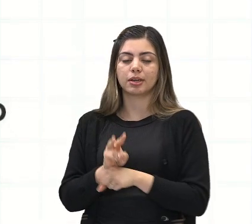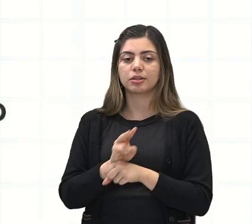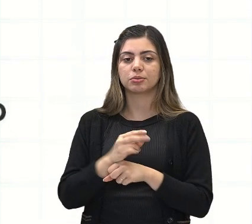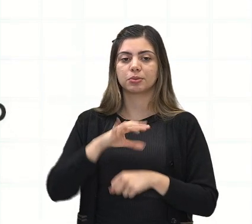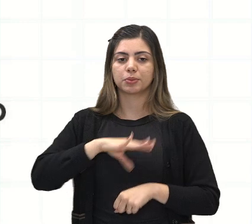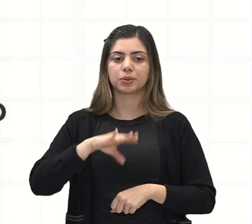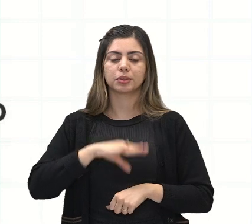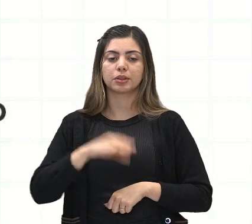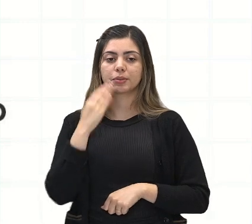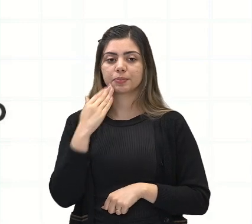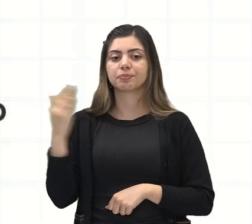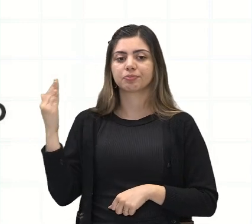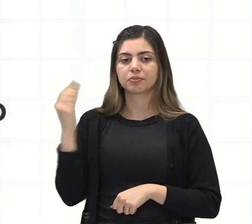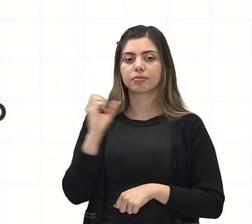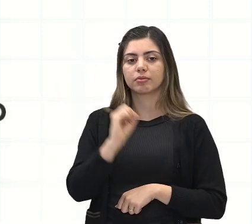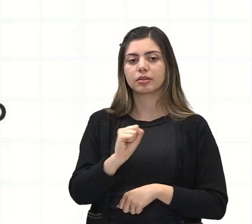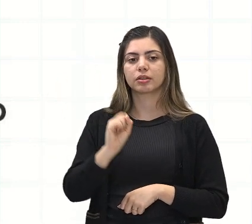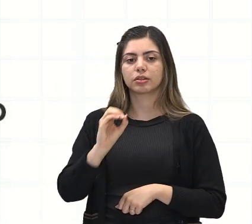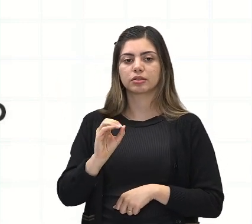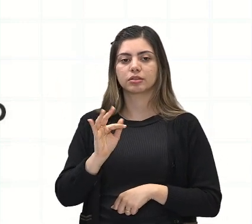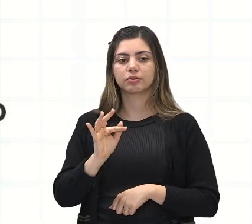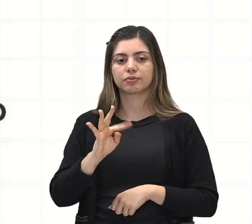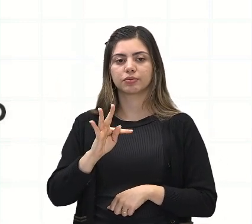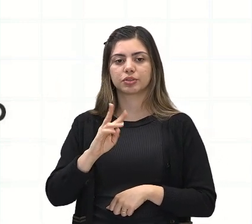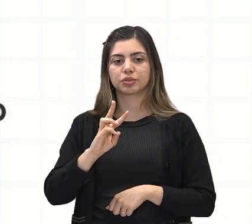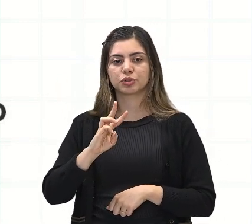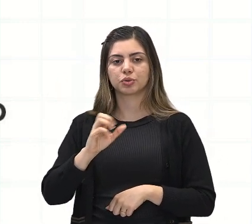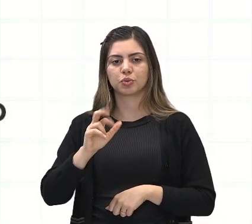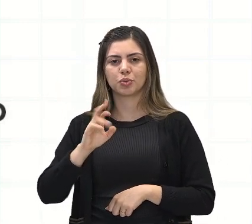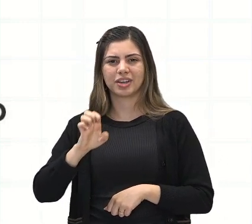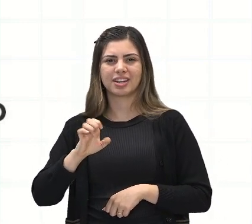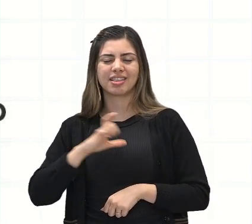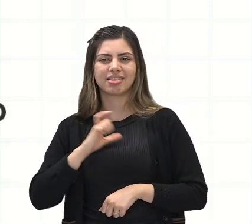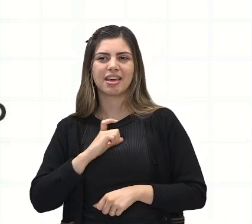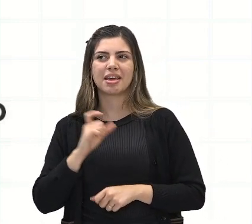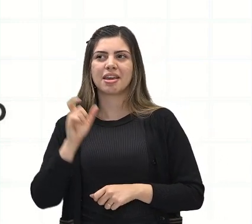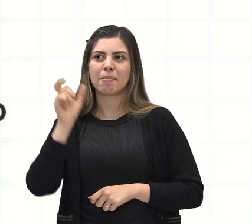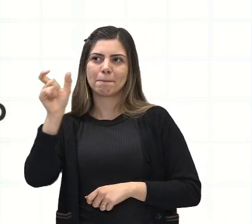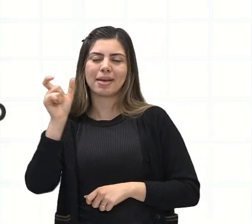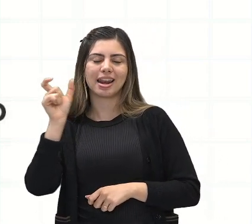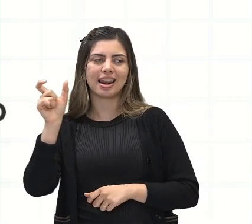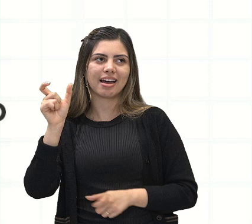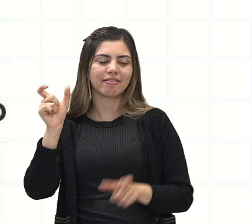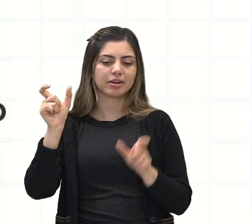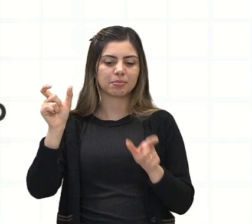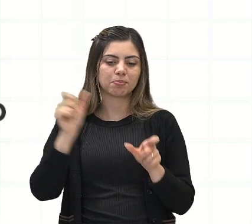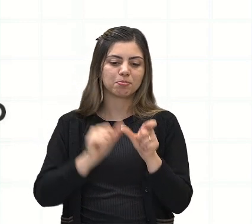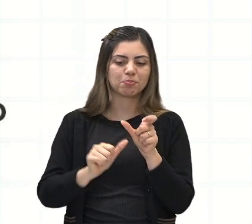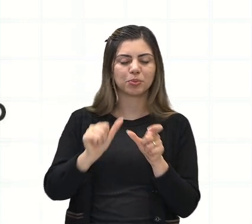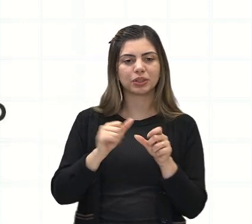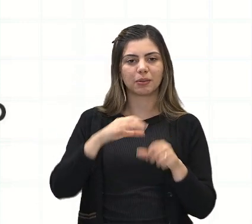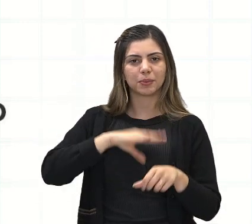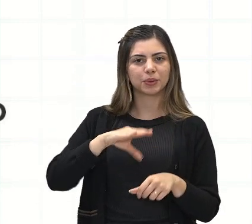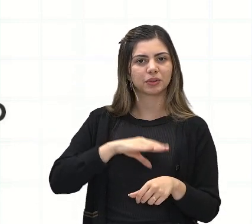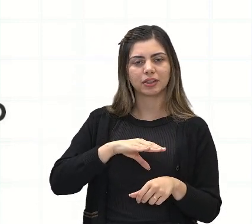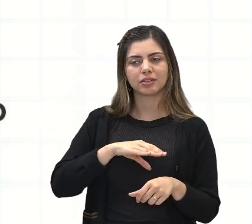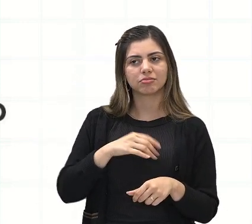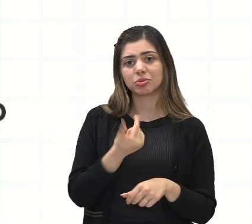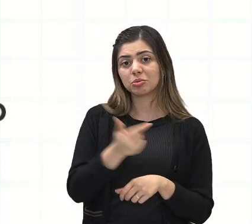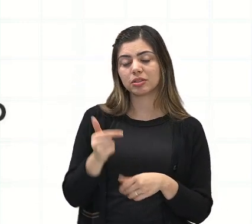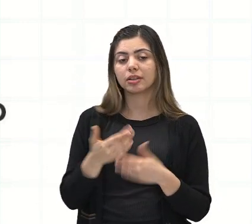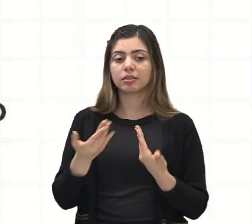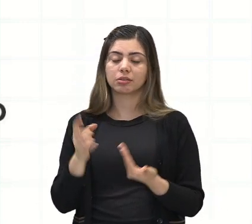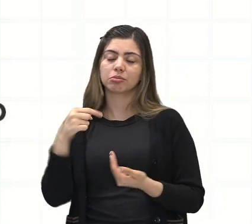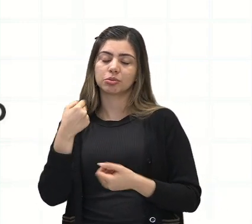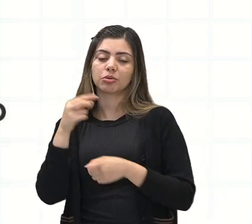são software. A gente não tem uma palavra exata para software. É essa palavra inglesa que se refere a programas de computador e